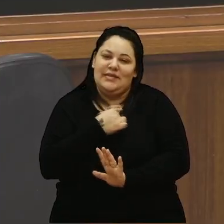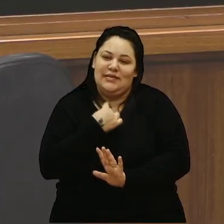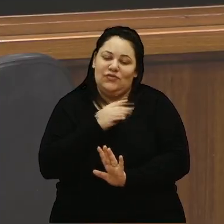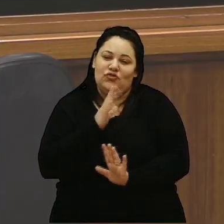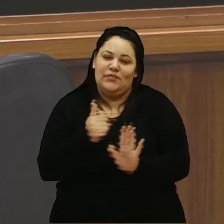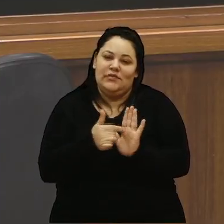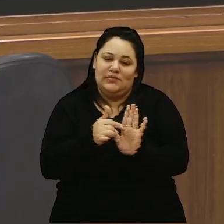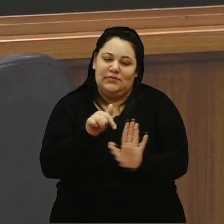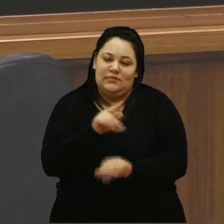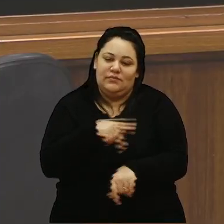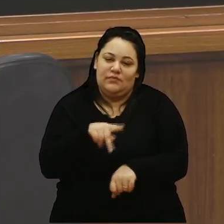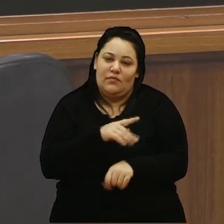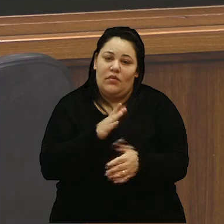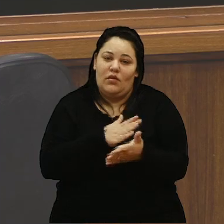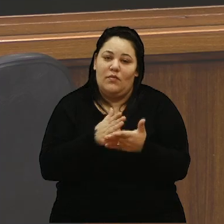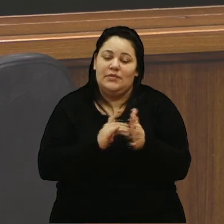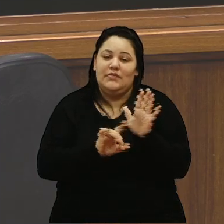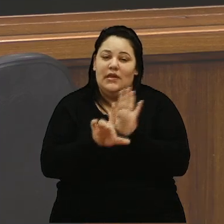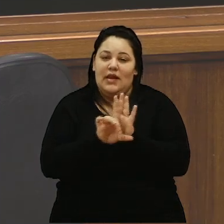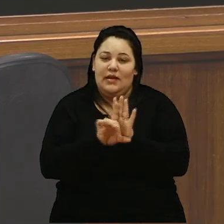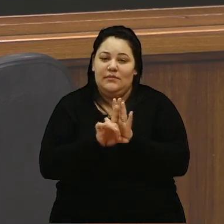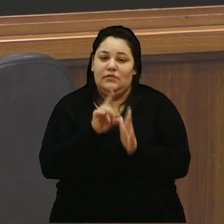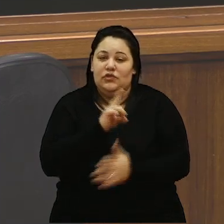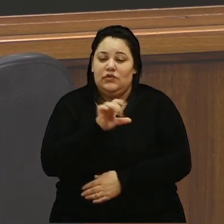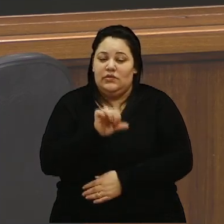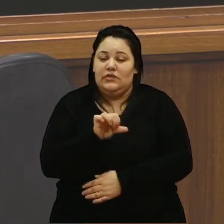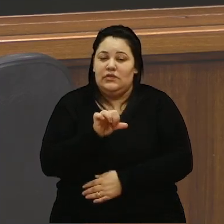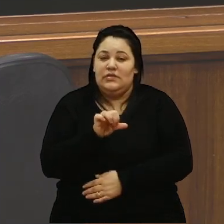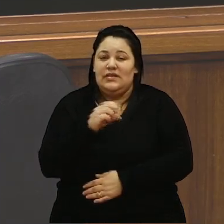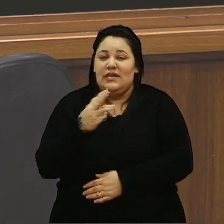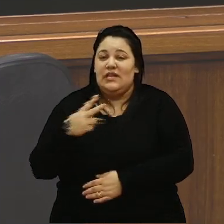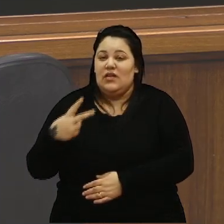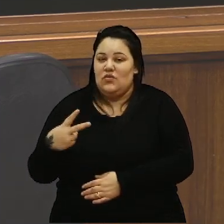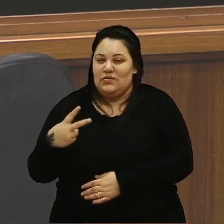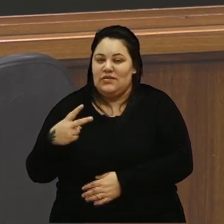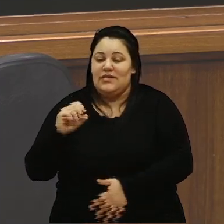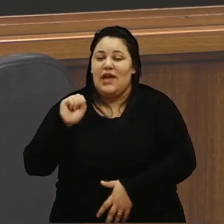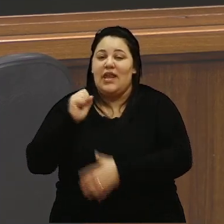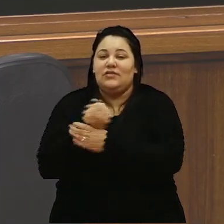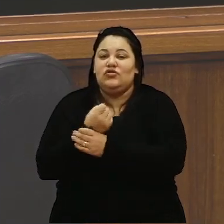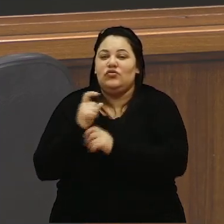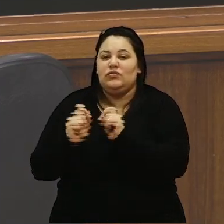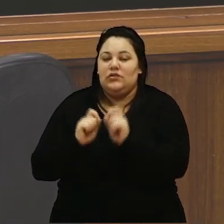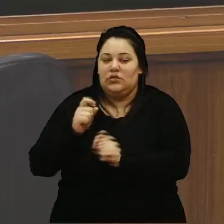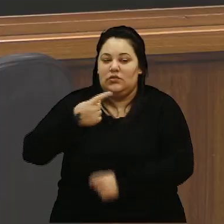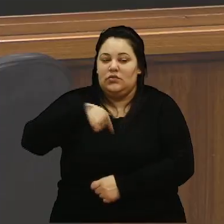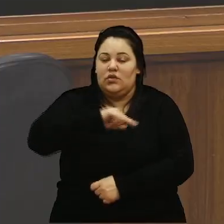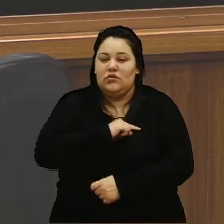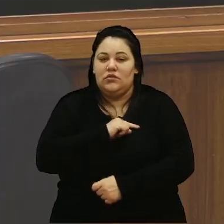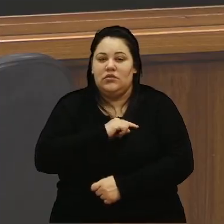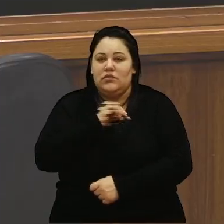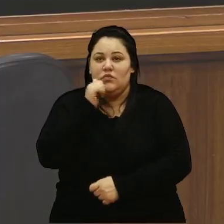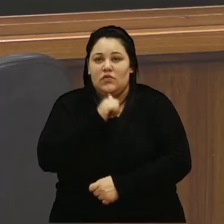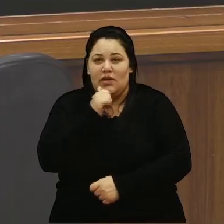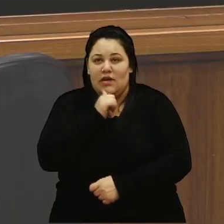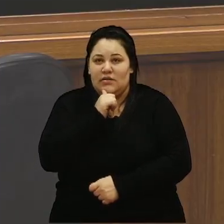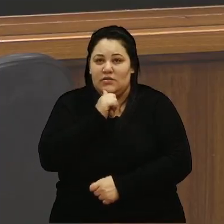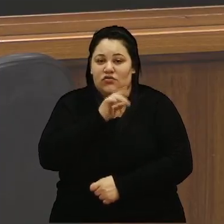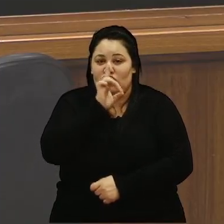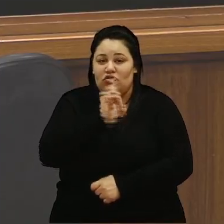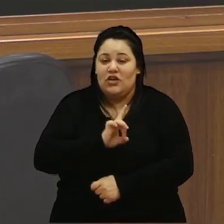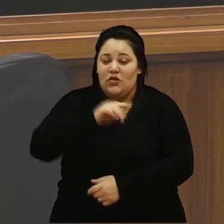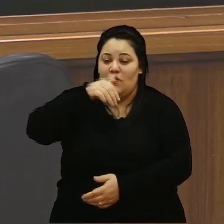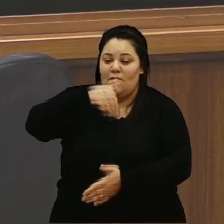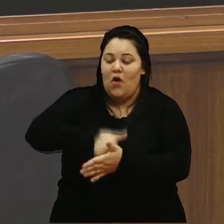país. Começo pela lei de 1932, que garantiu a nós mulheres o direito ao voto, em